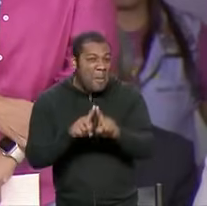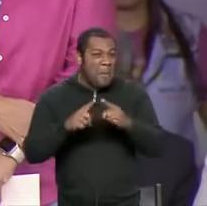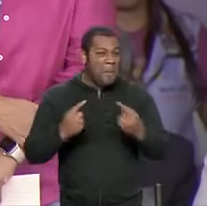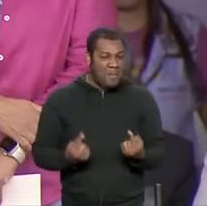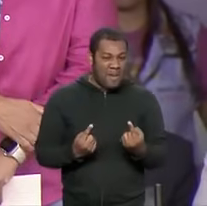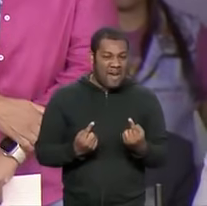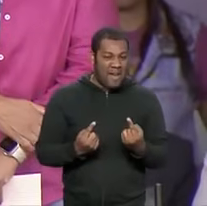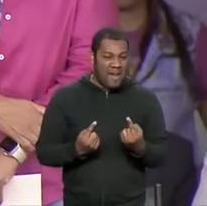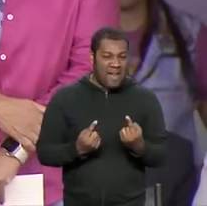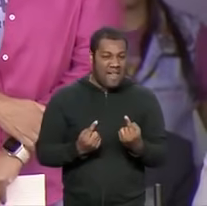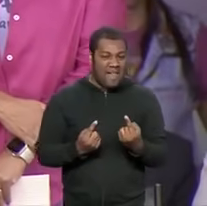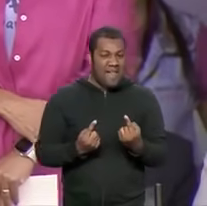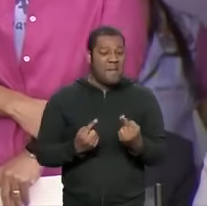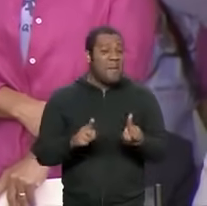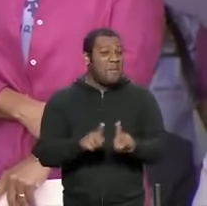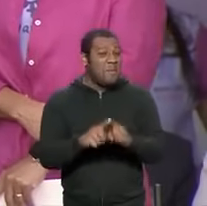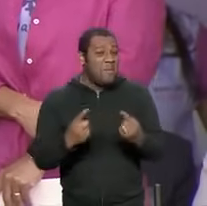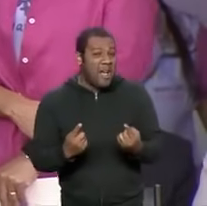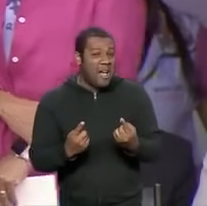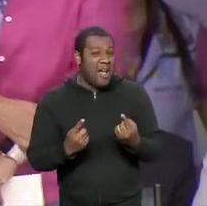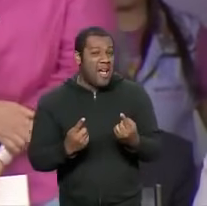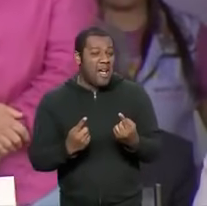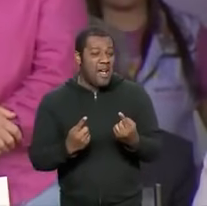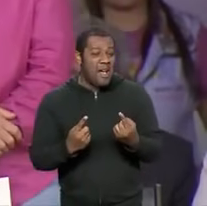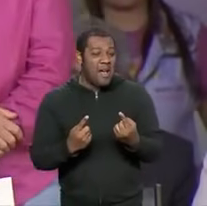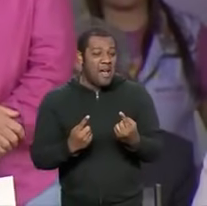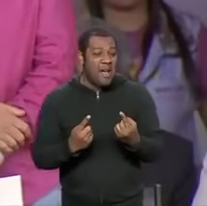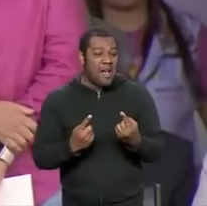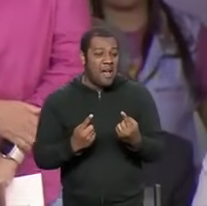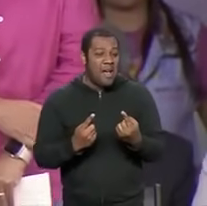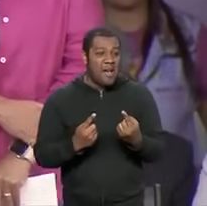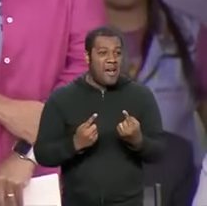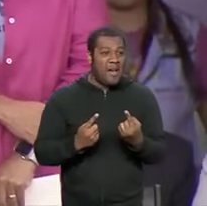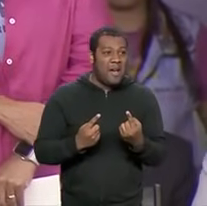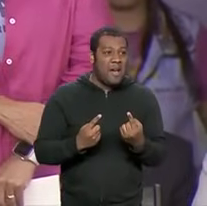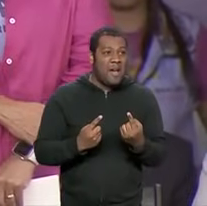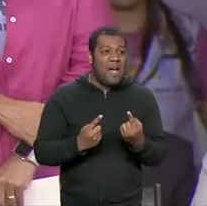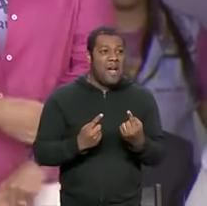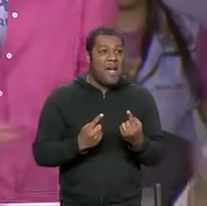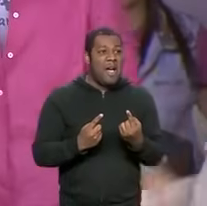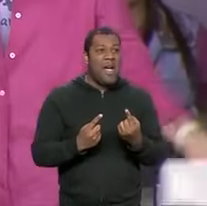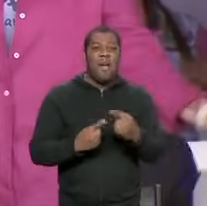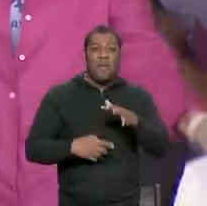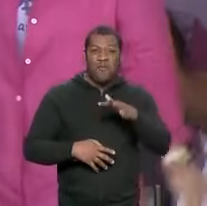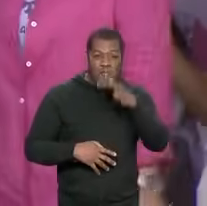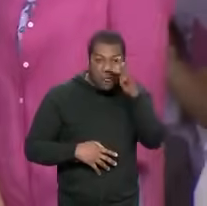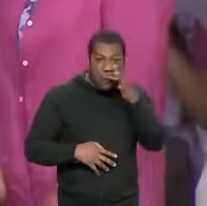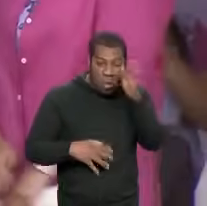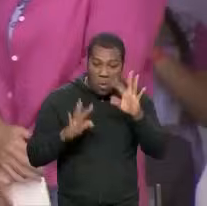jamais jamais evitarão a chegada da primavera